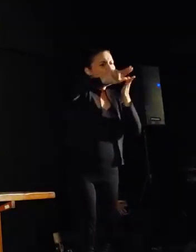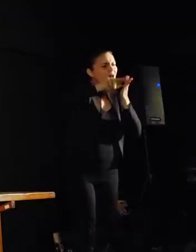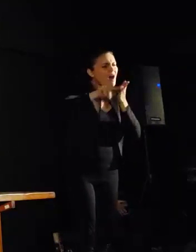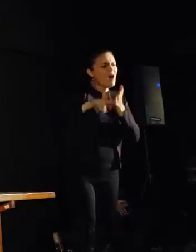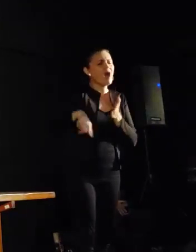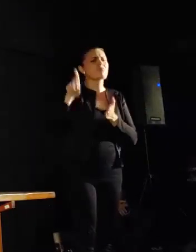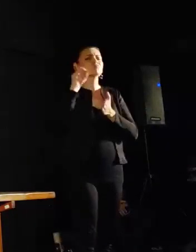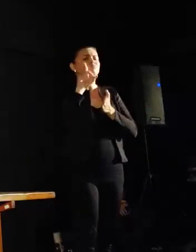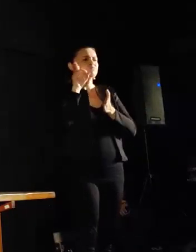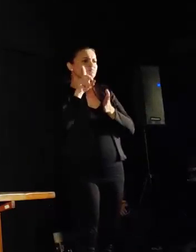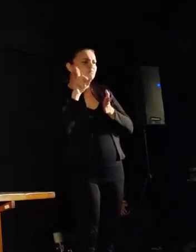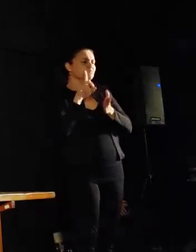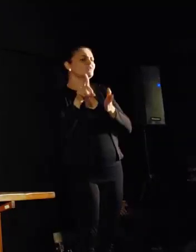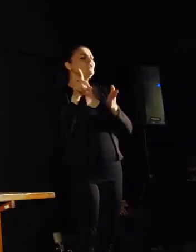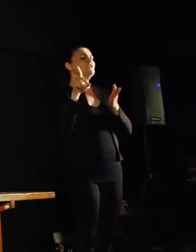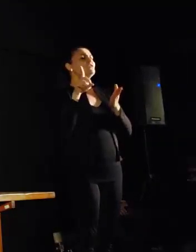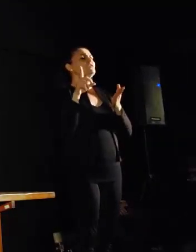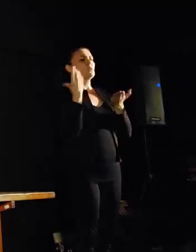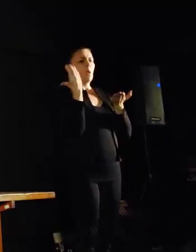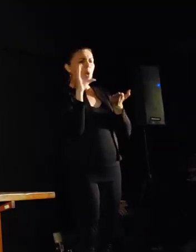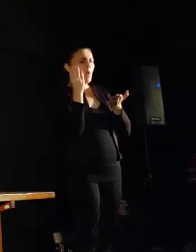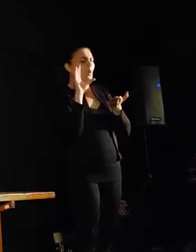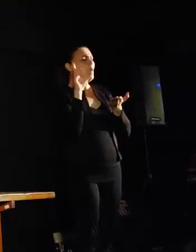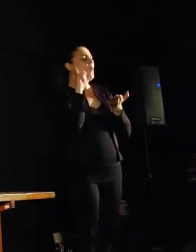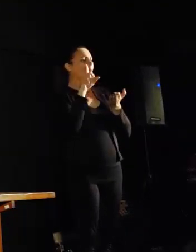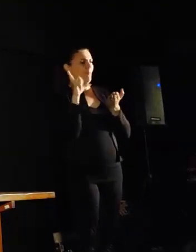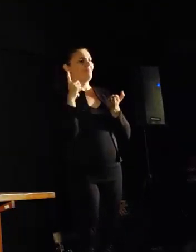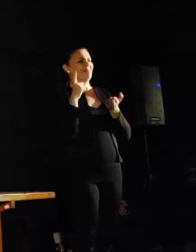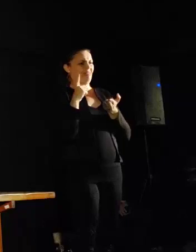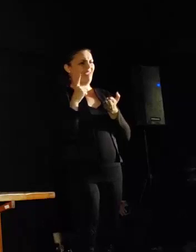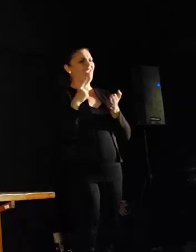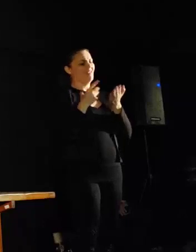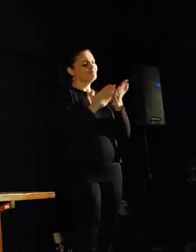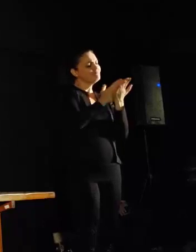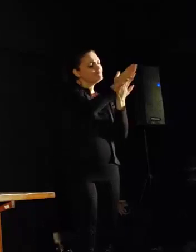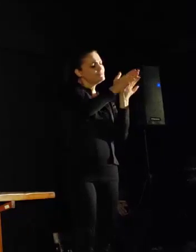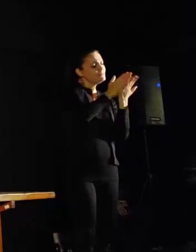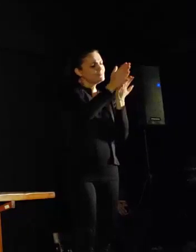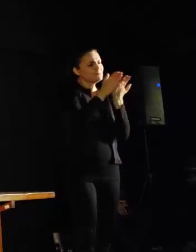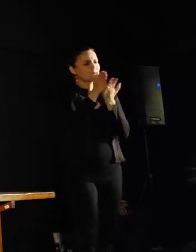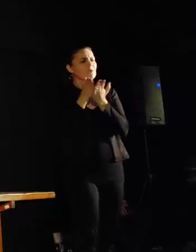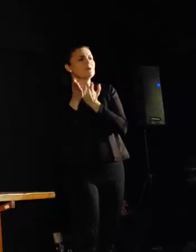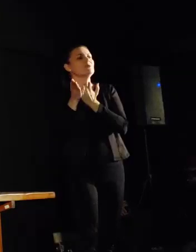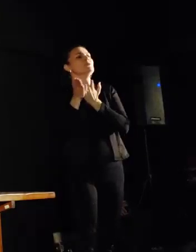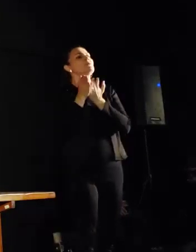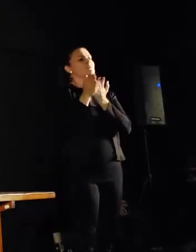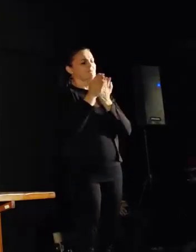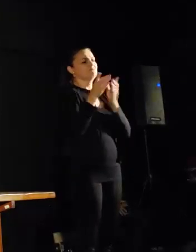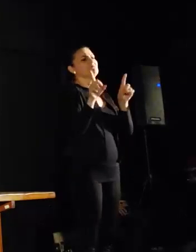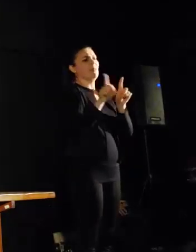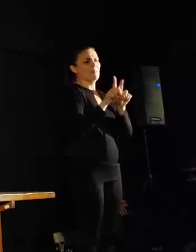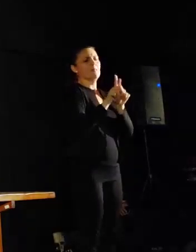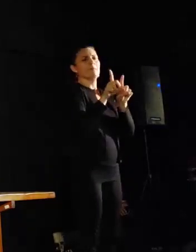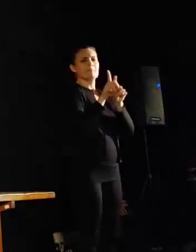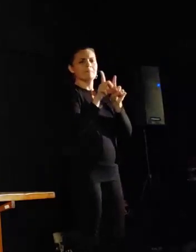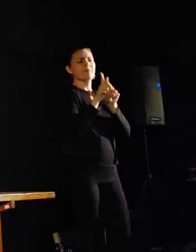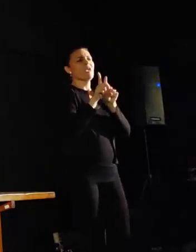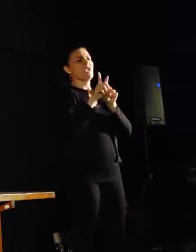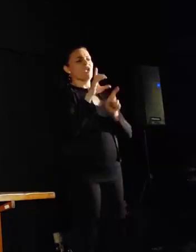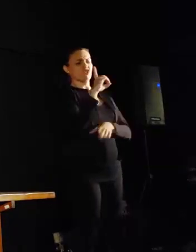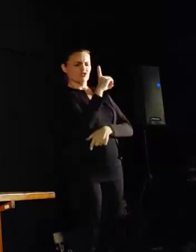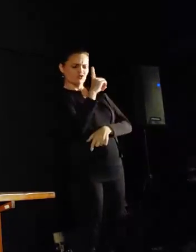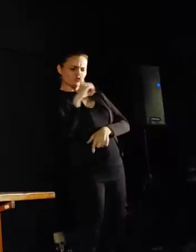pelos Estados Unidos. Então, ele tem um eixo, né? Passa pela recrudescência